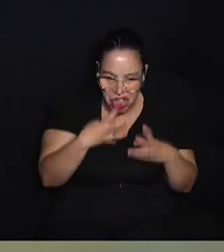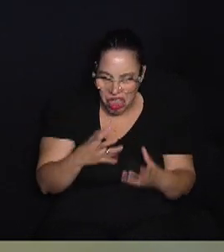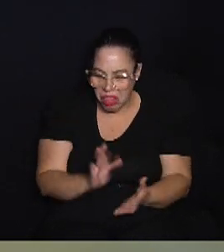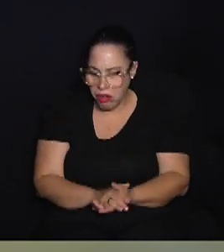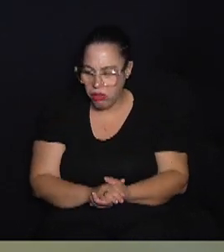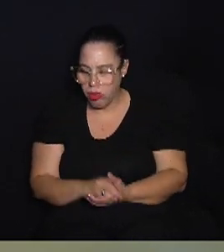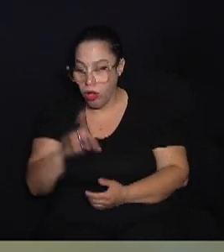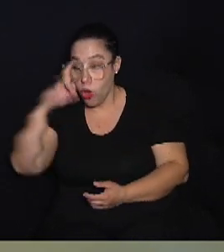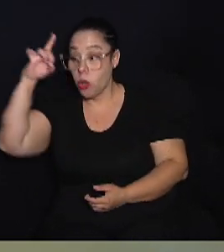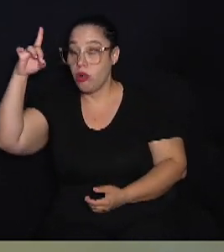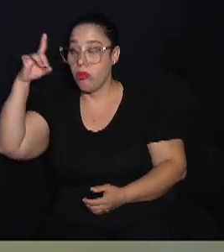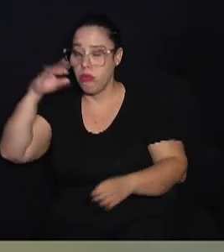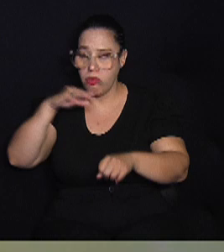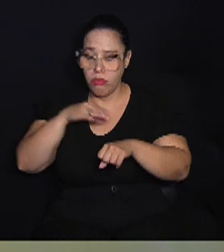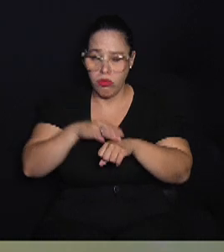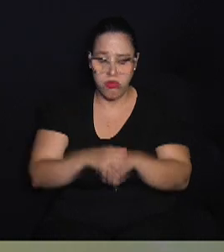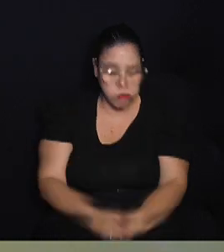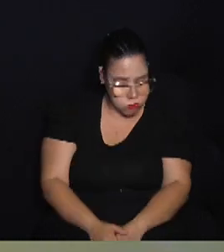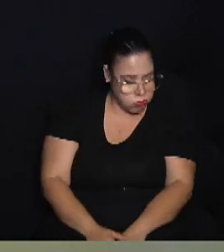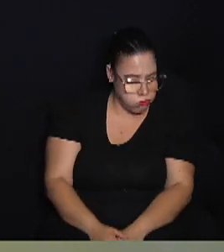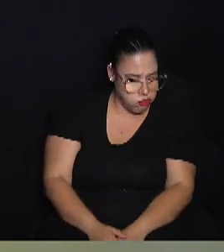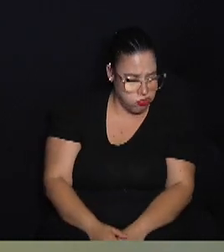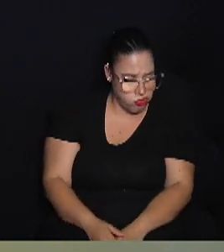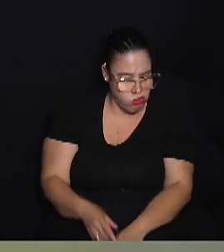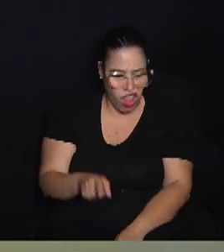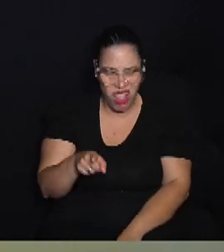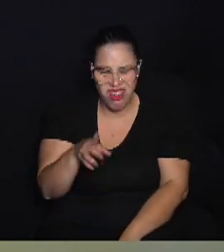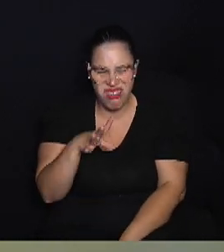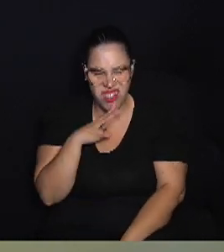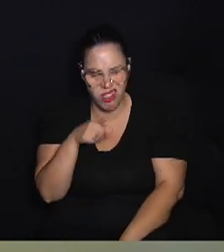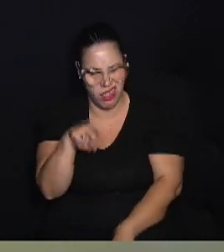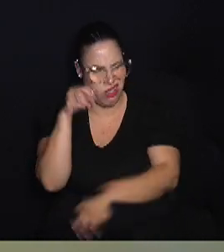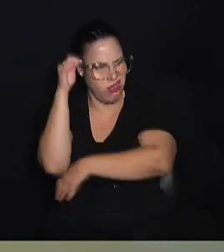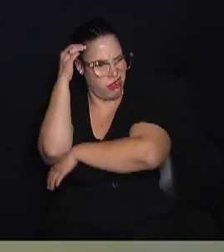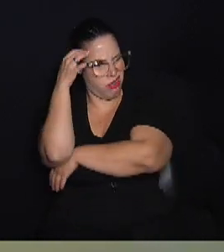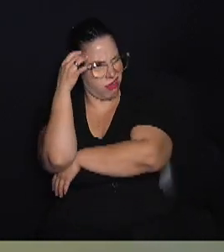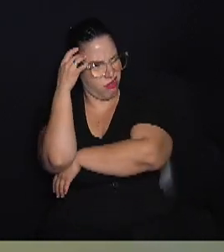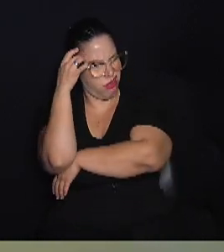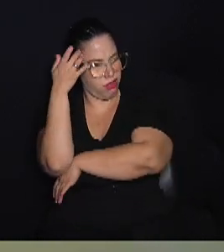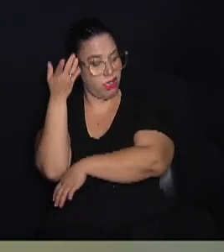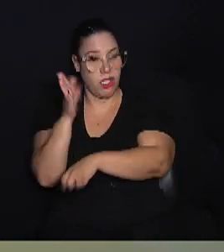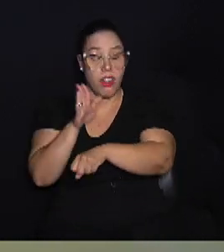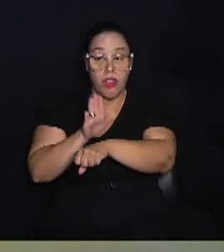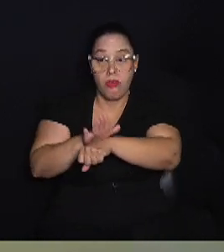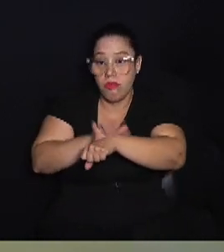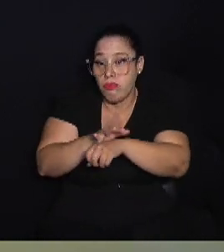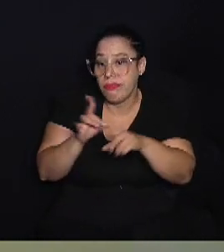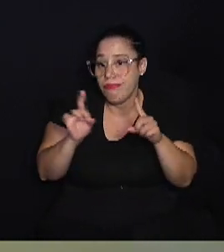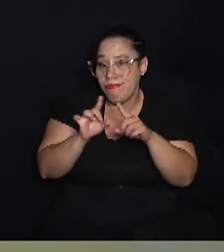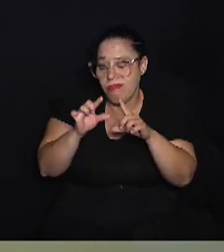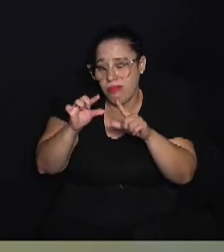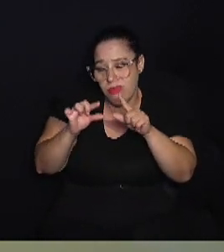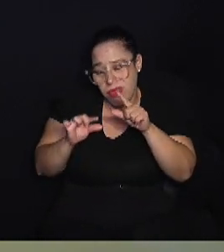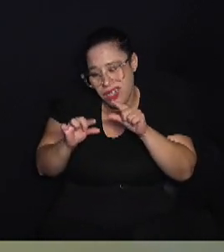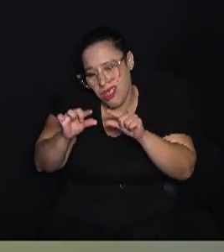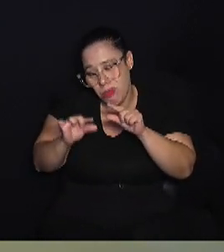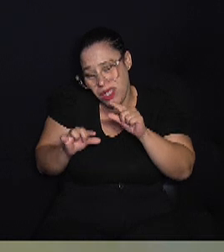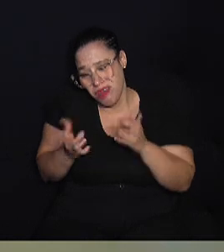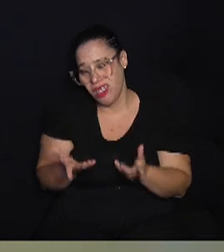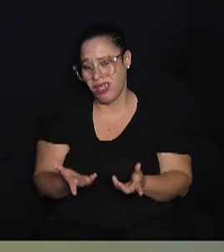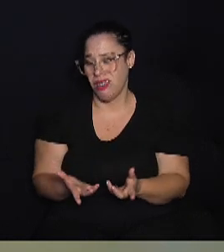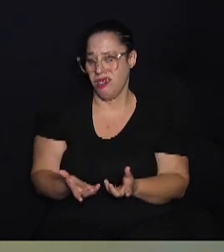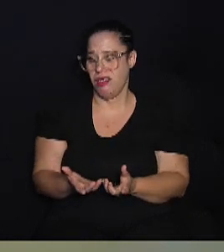pela noite, não reconhece mais ninguém. Nesse momento, aí a gente não tem como ajudar muito. A gente vai minimizar os